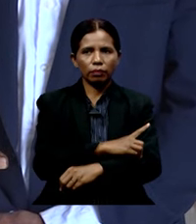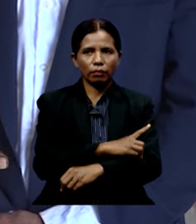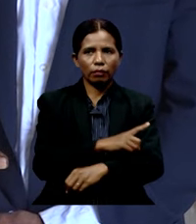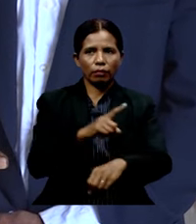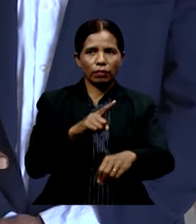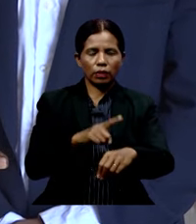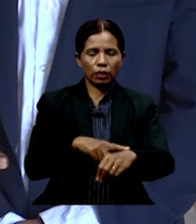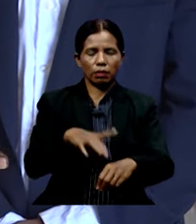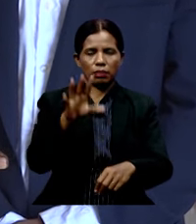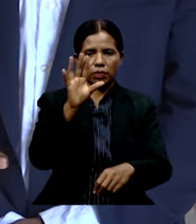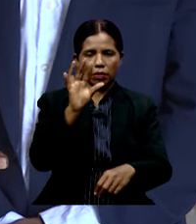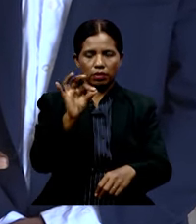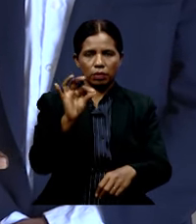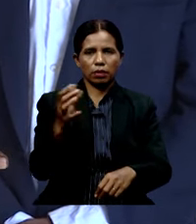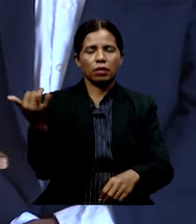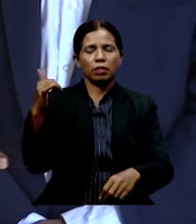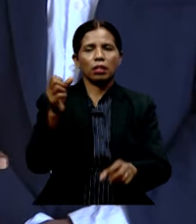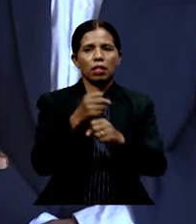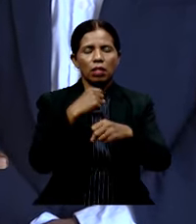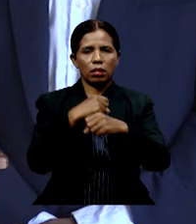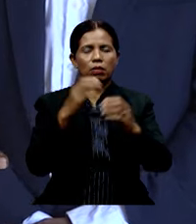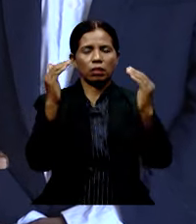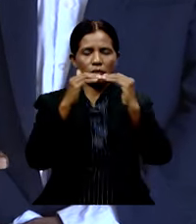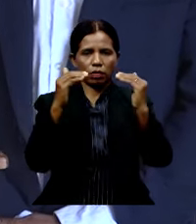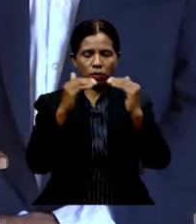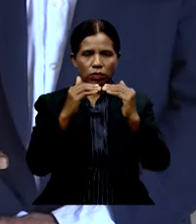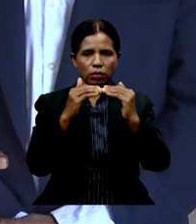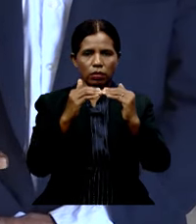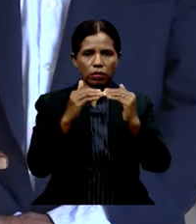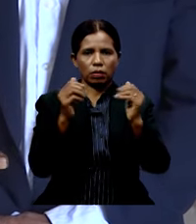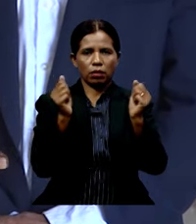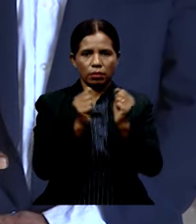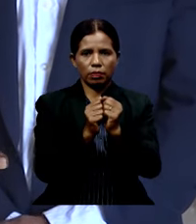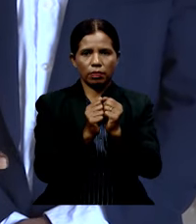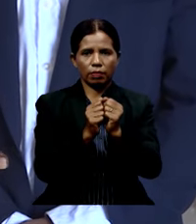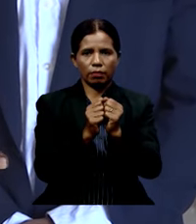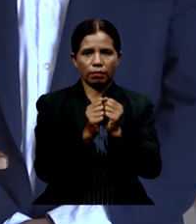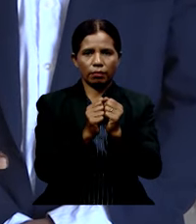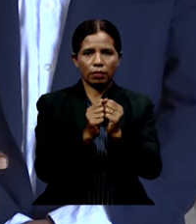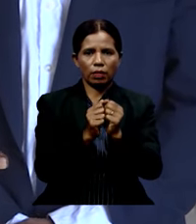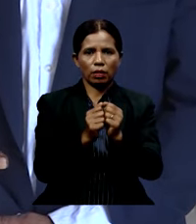Tukualo, Sehalo Talk Show conjunto, nebe,